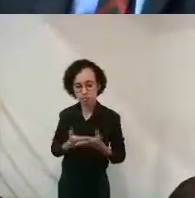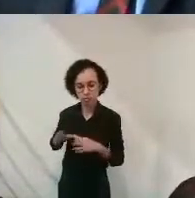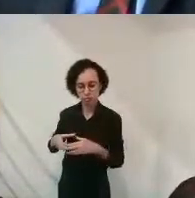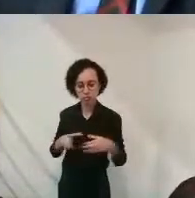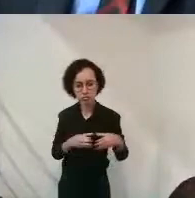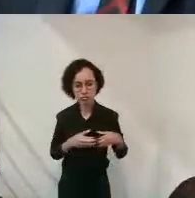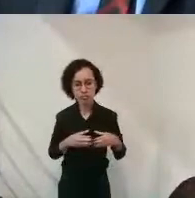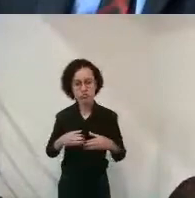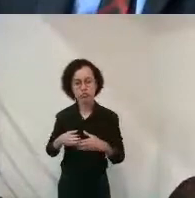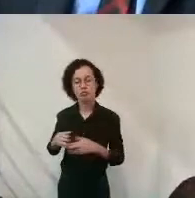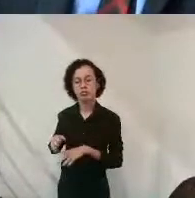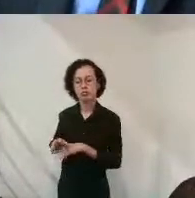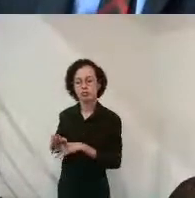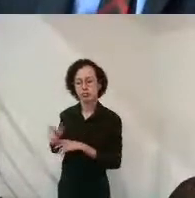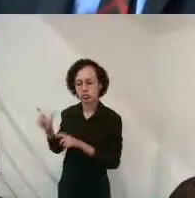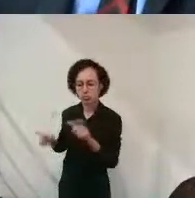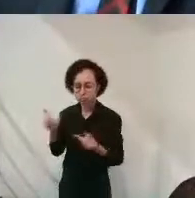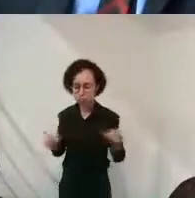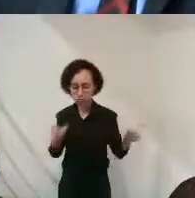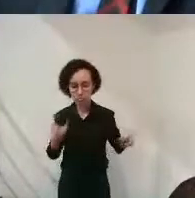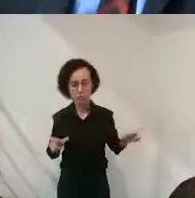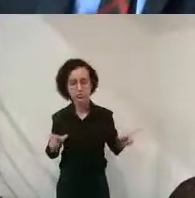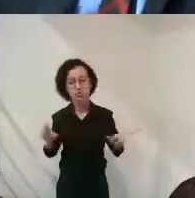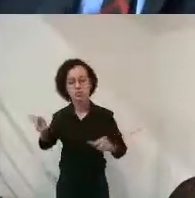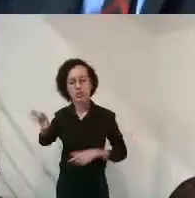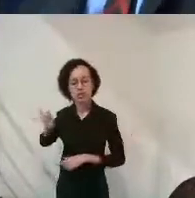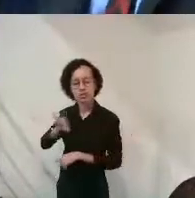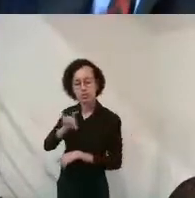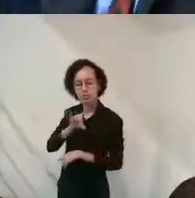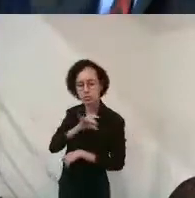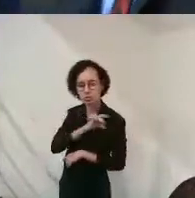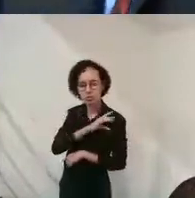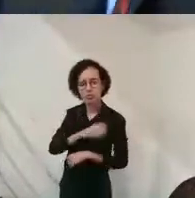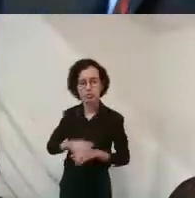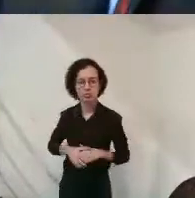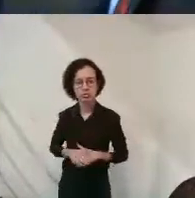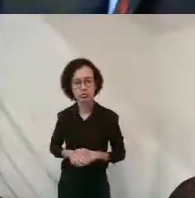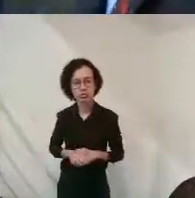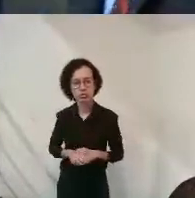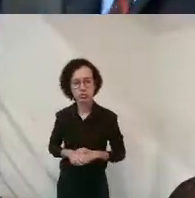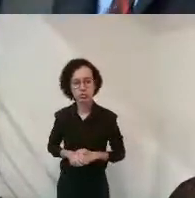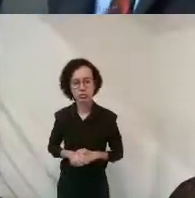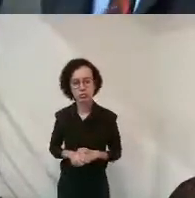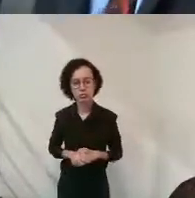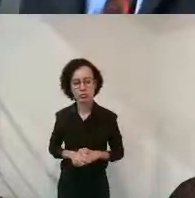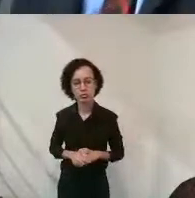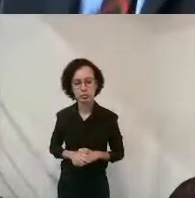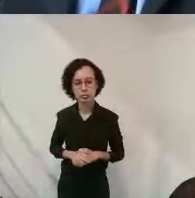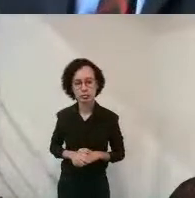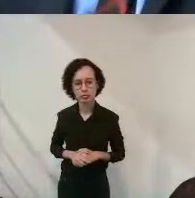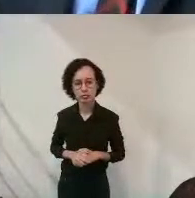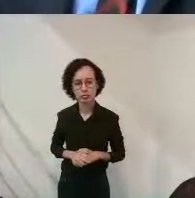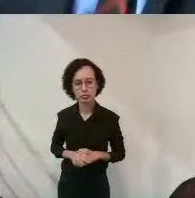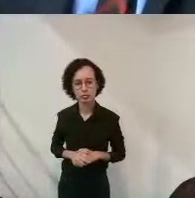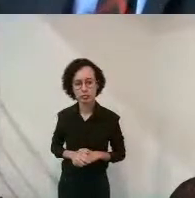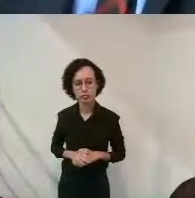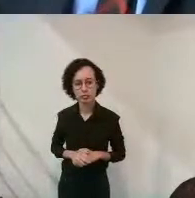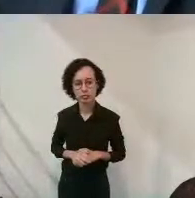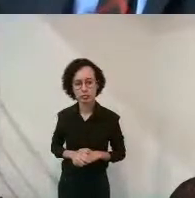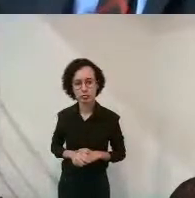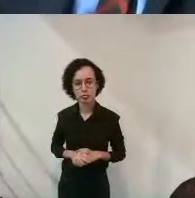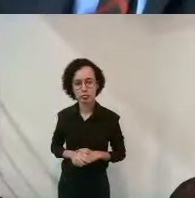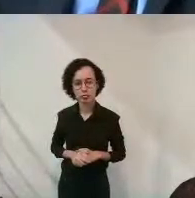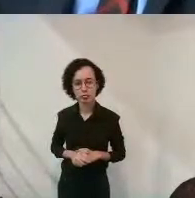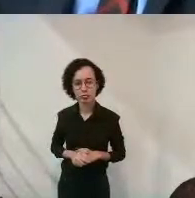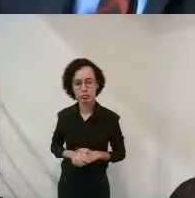doutora Tarsila, doutor Roberto Carlos, doutor Tiago, doutora Alexandra, doutora Cristiane,